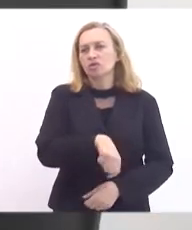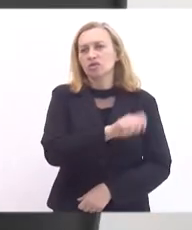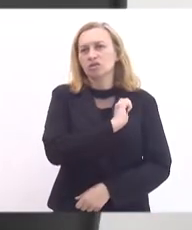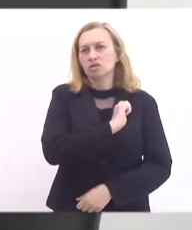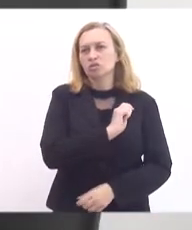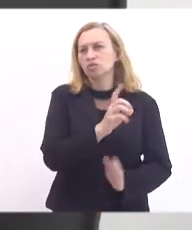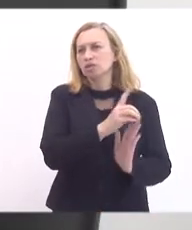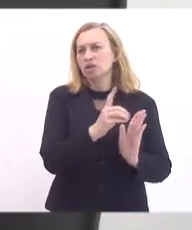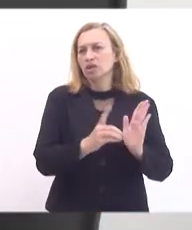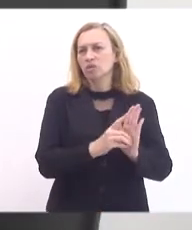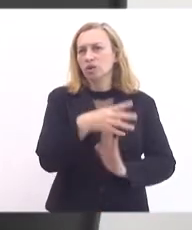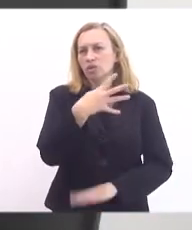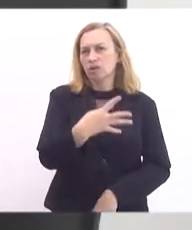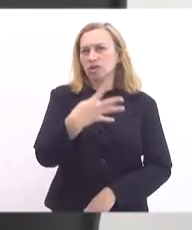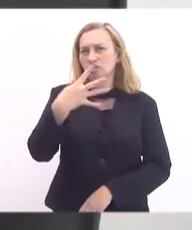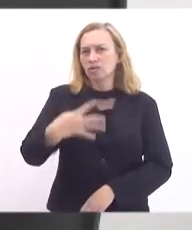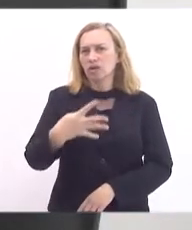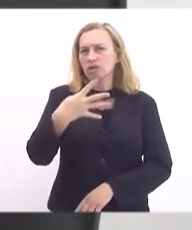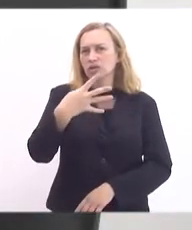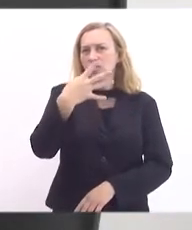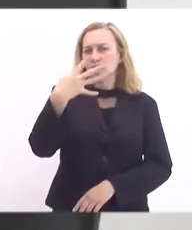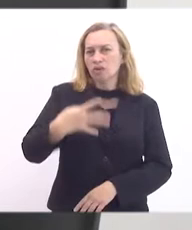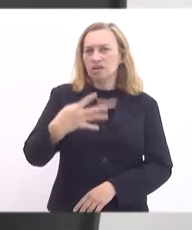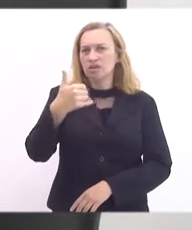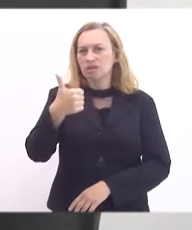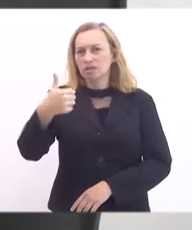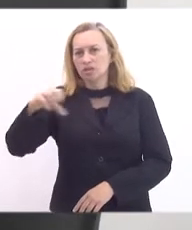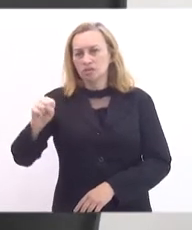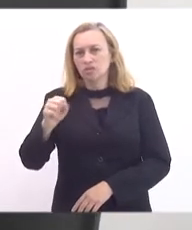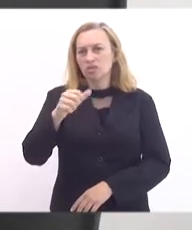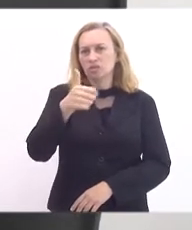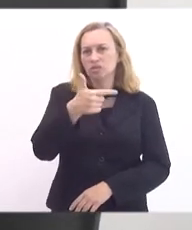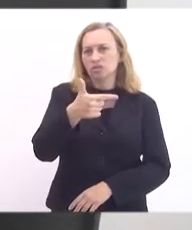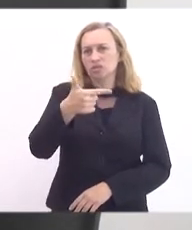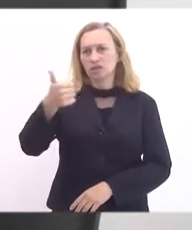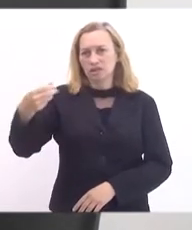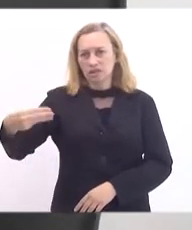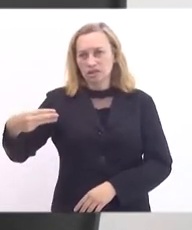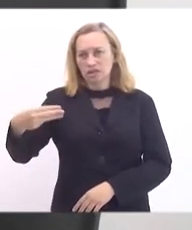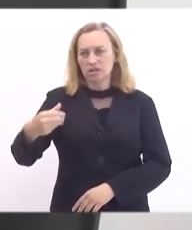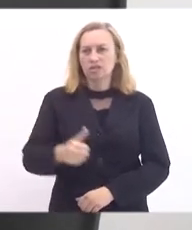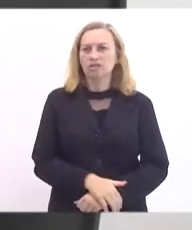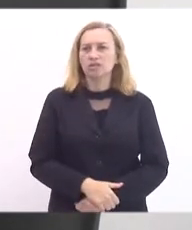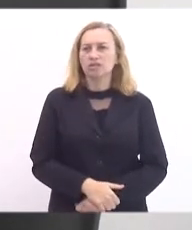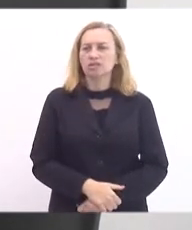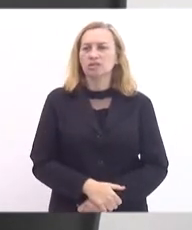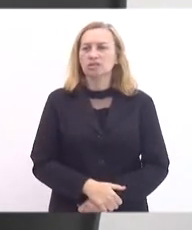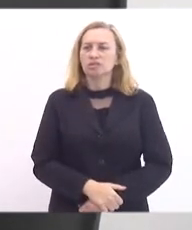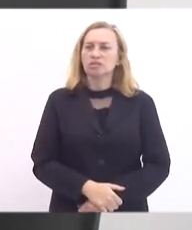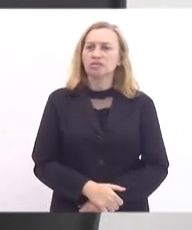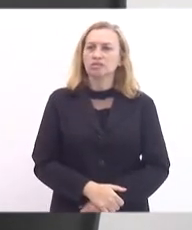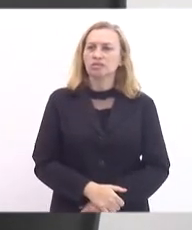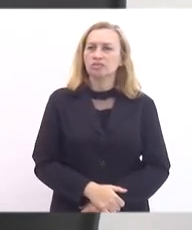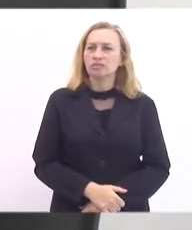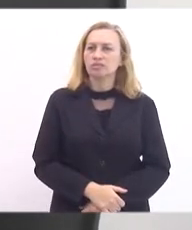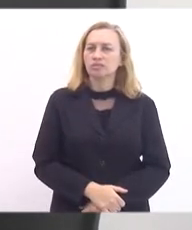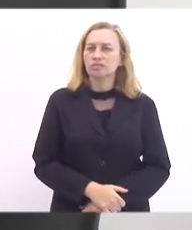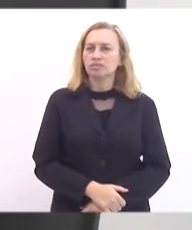decreto 44 418 de 13 que foi devidamente